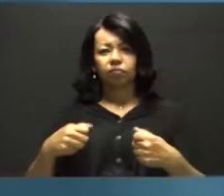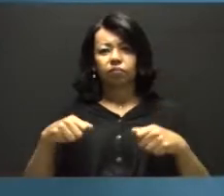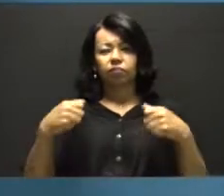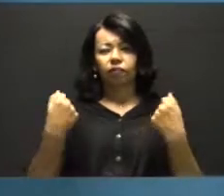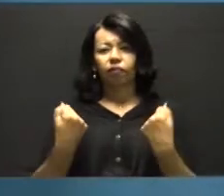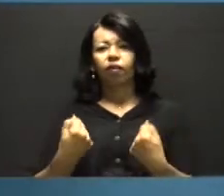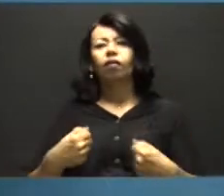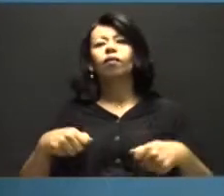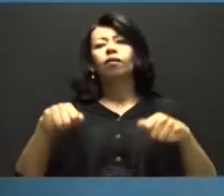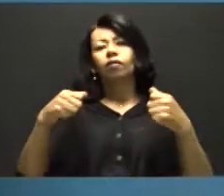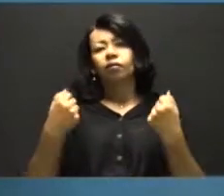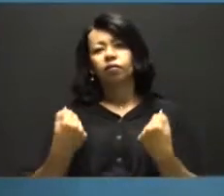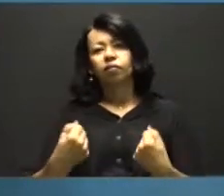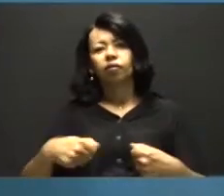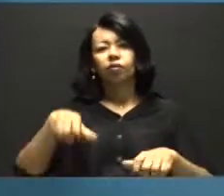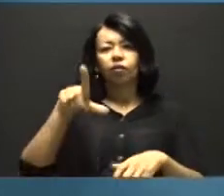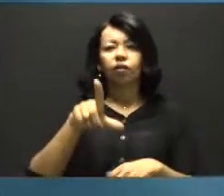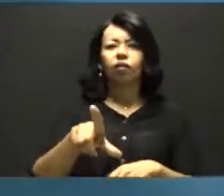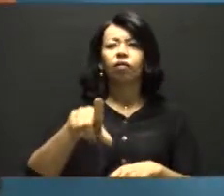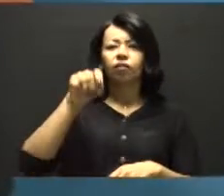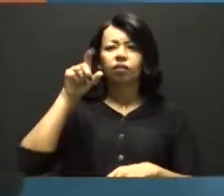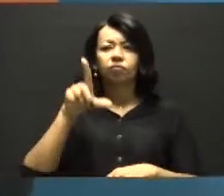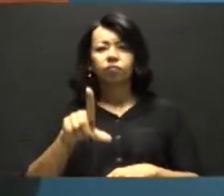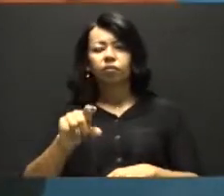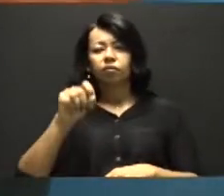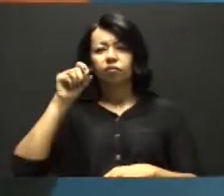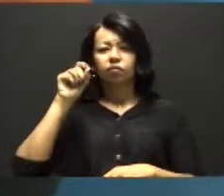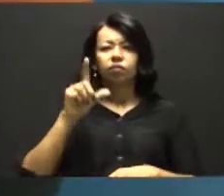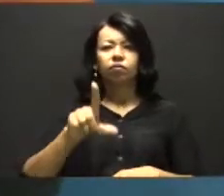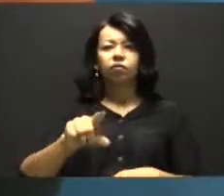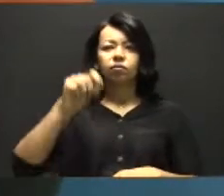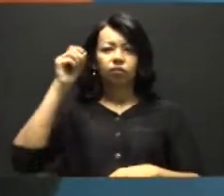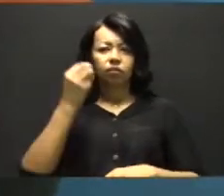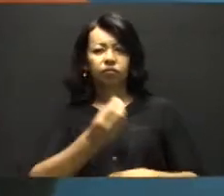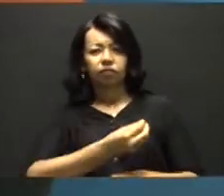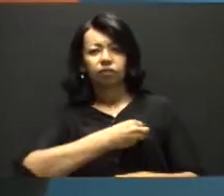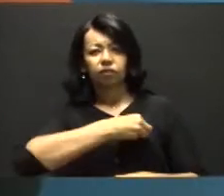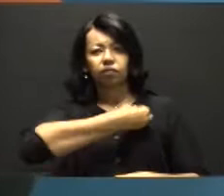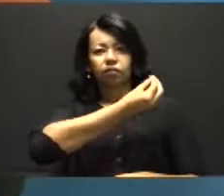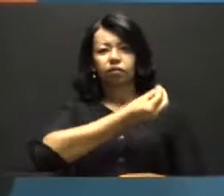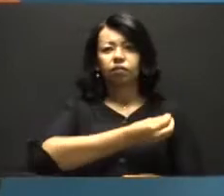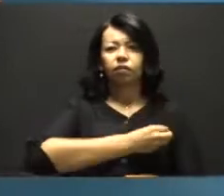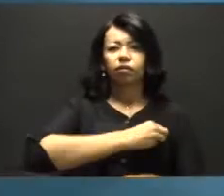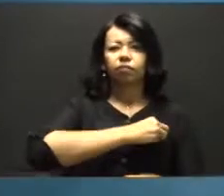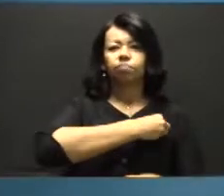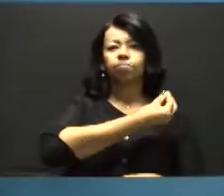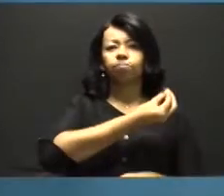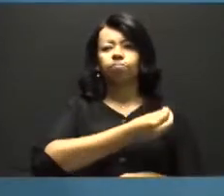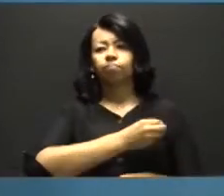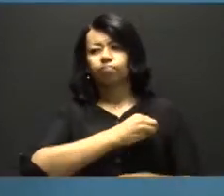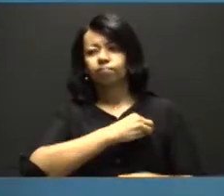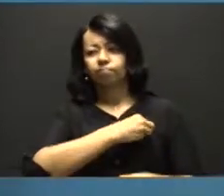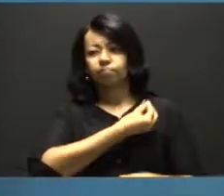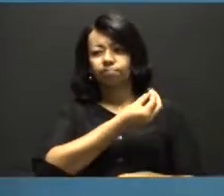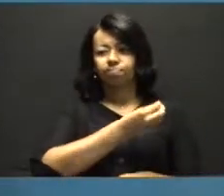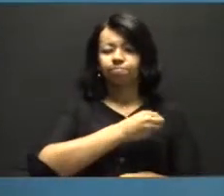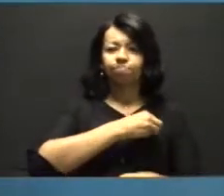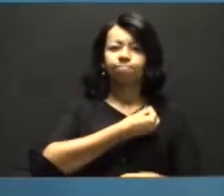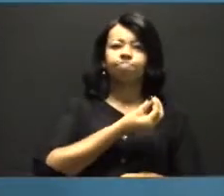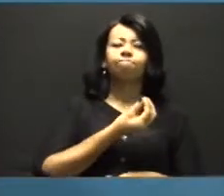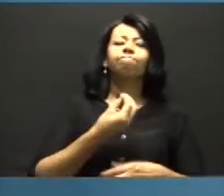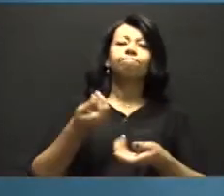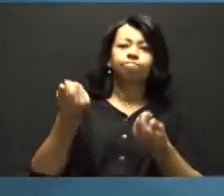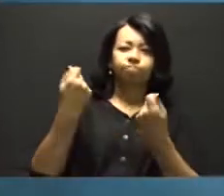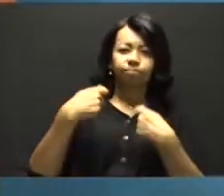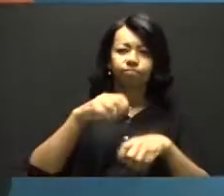escolhe escolhe pois a vida relata